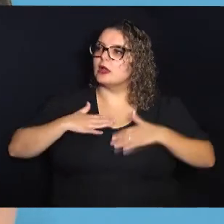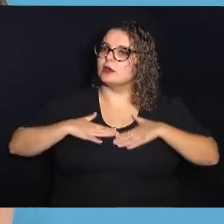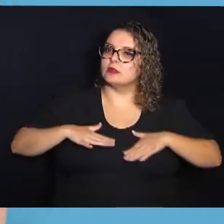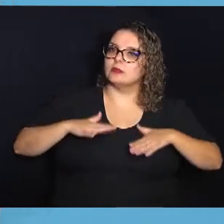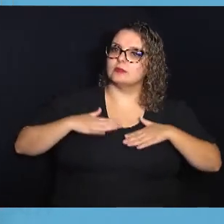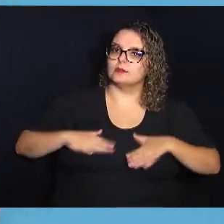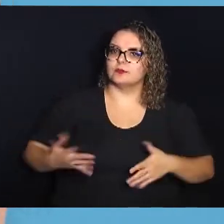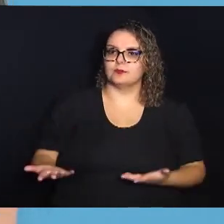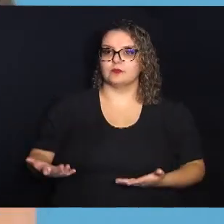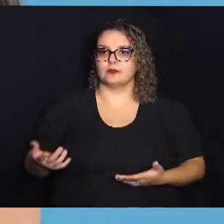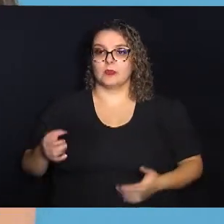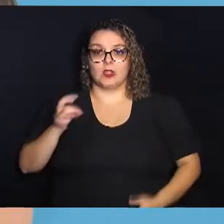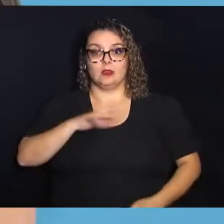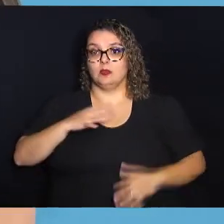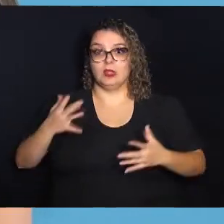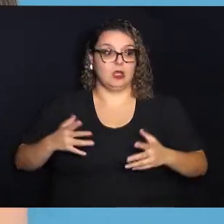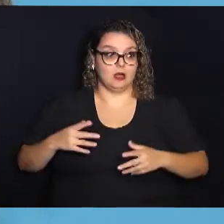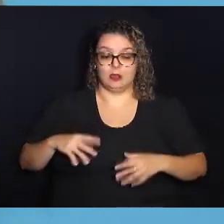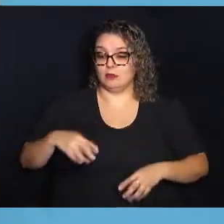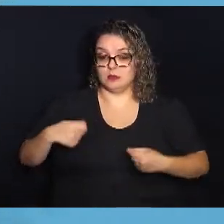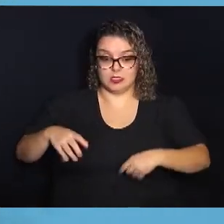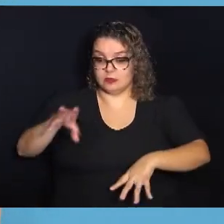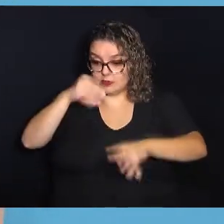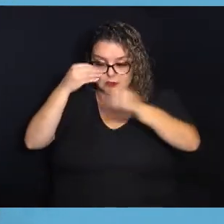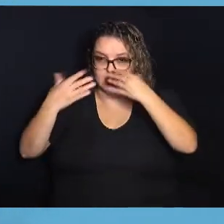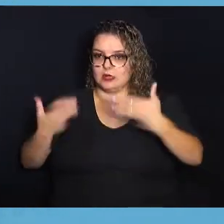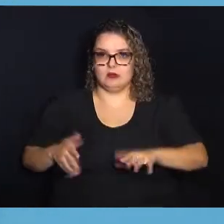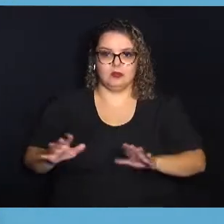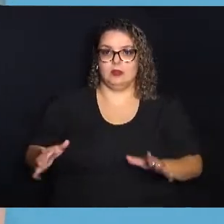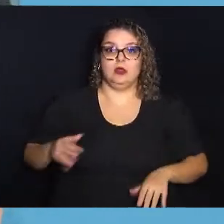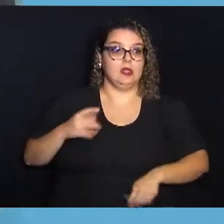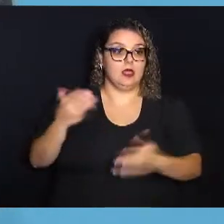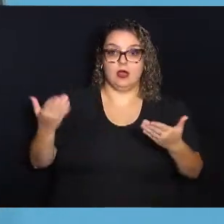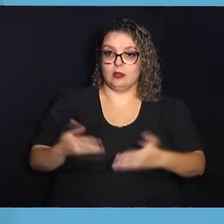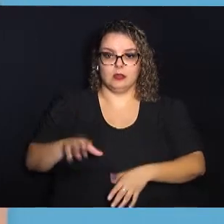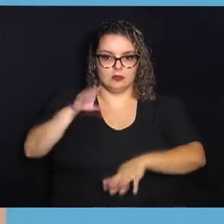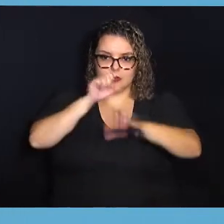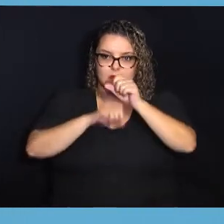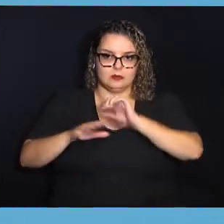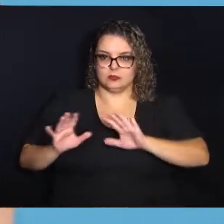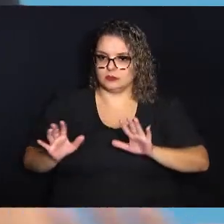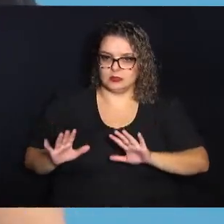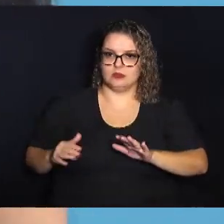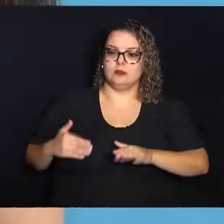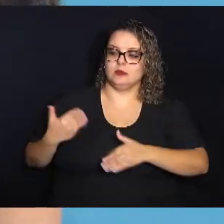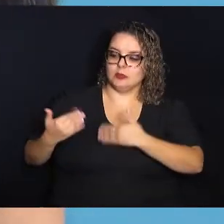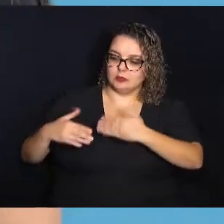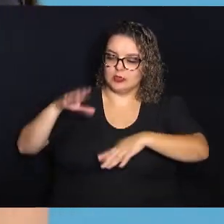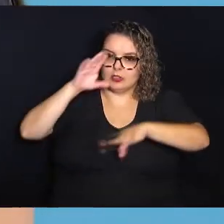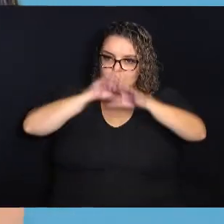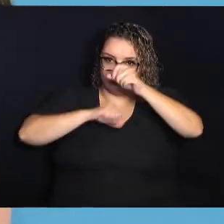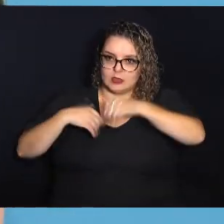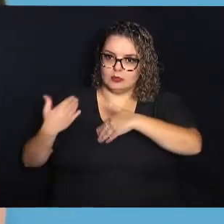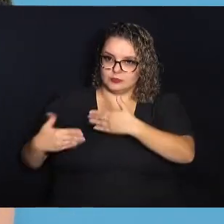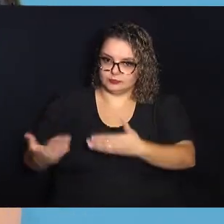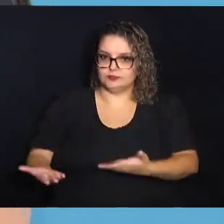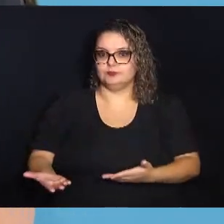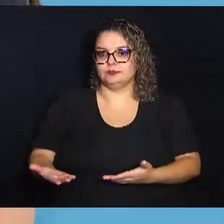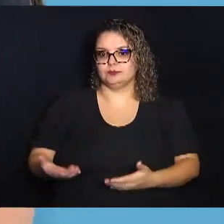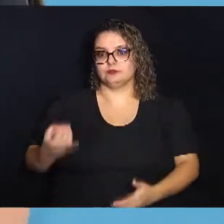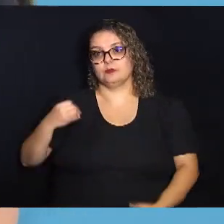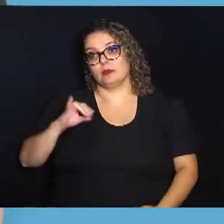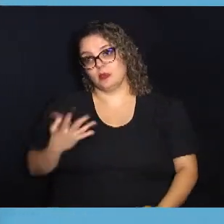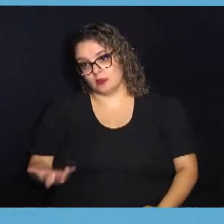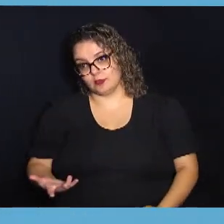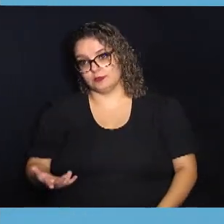com calma, sem aquele receio de eu preciso decorar tudo agora, é agora que eu vou aprender, porque você foi aprendendo ao longo do ano.